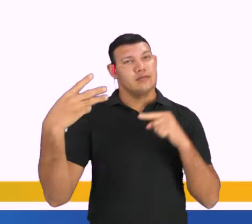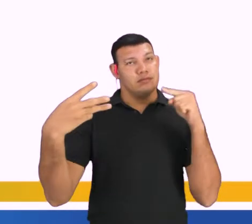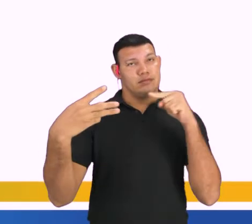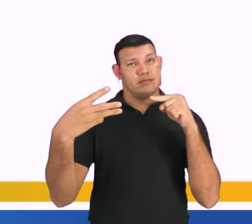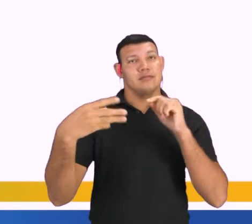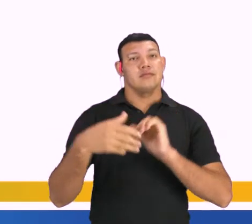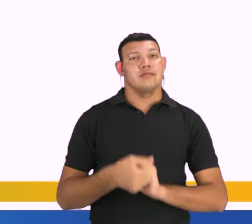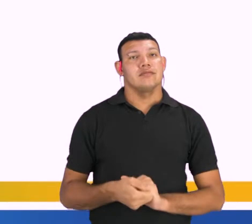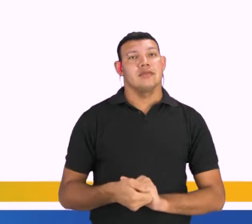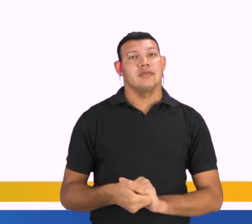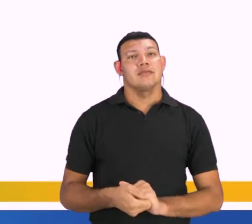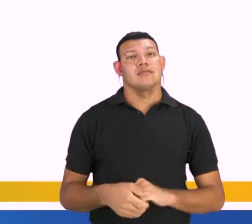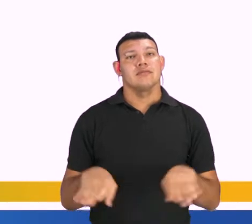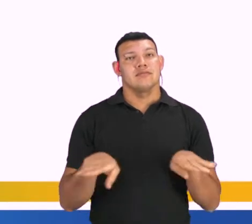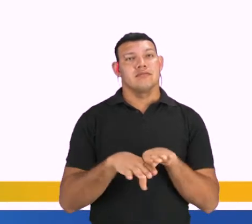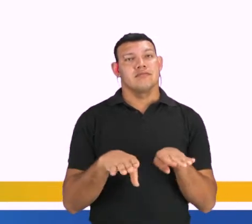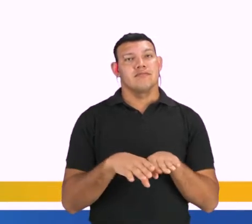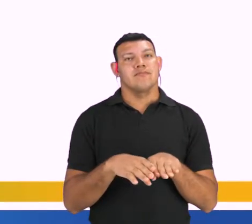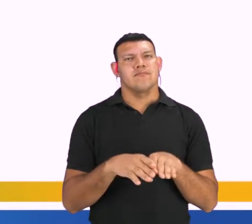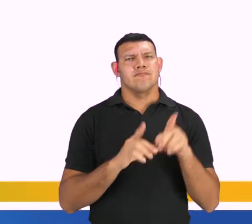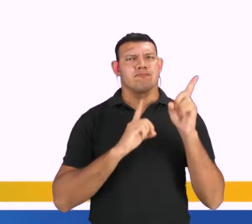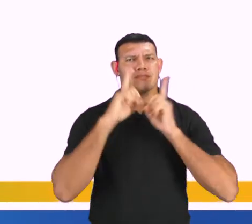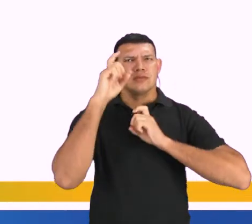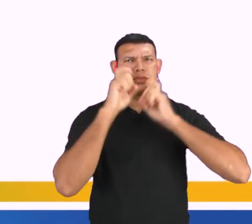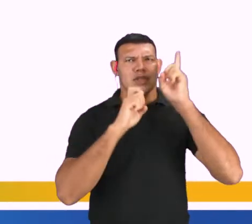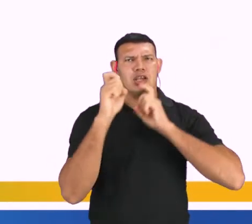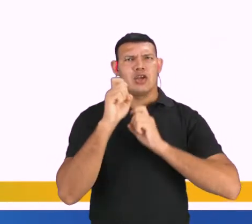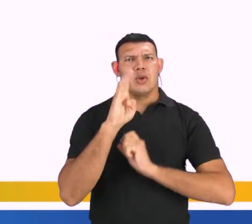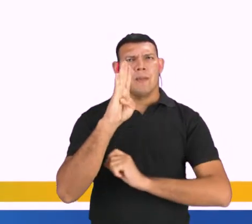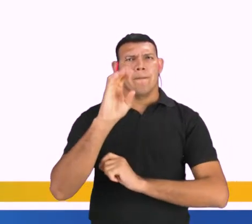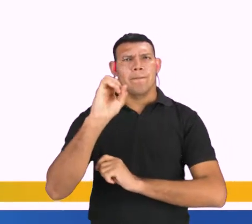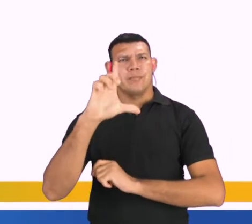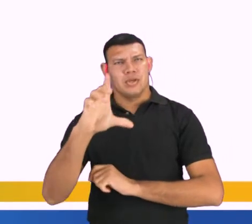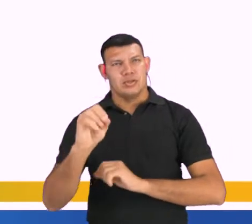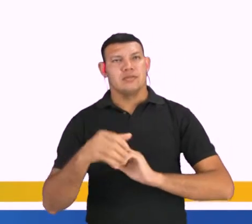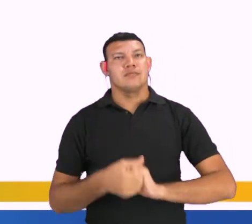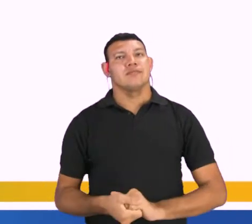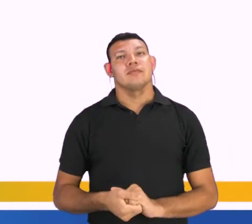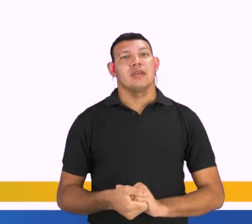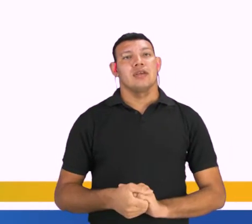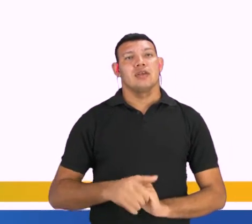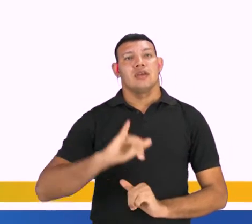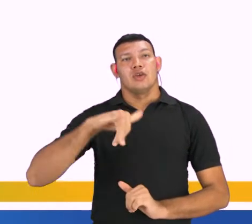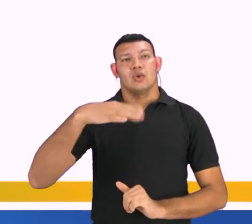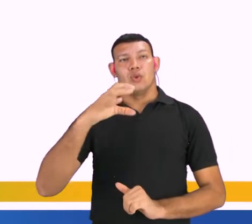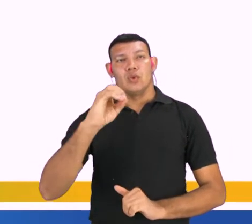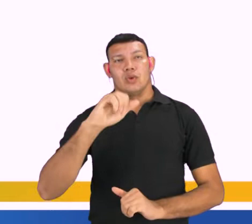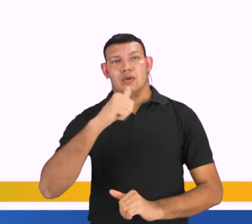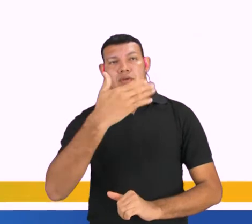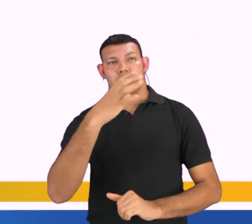meme aqui para explicitar um pouco de como a gente fica quando come nosso bolo.